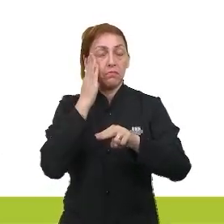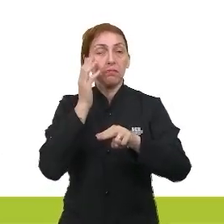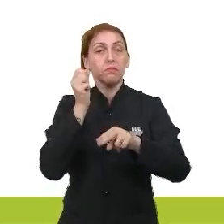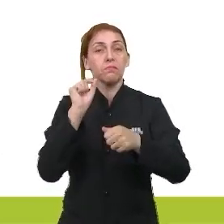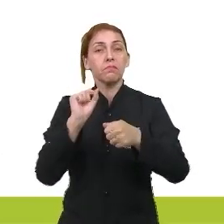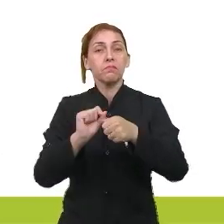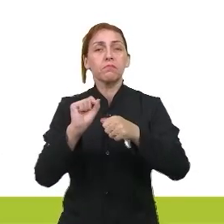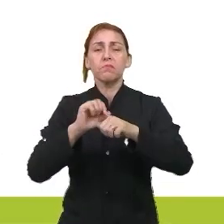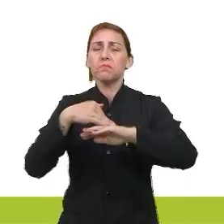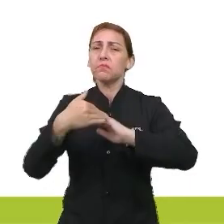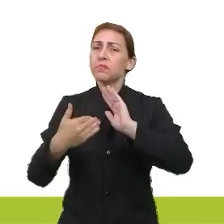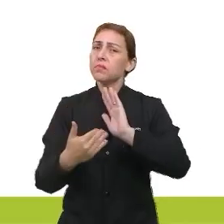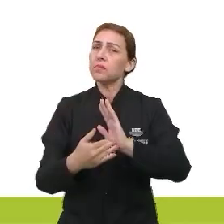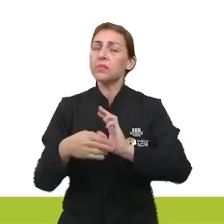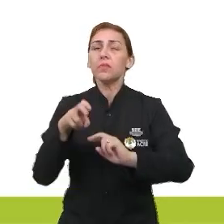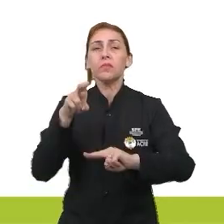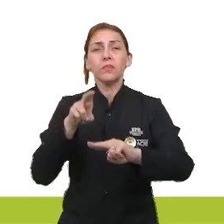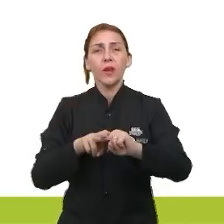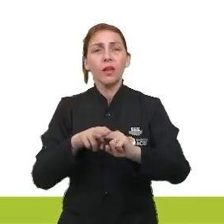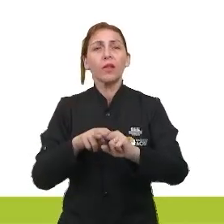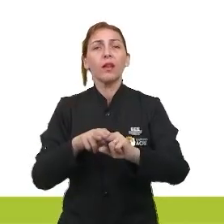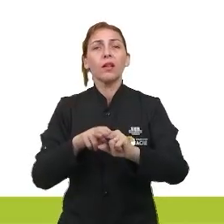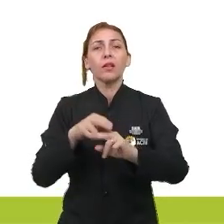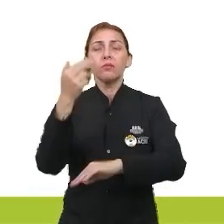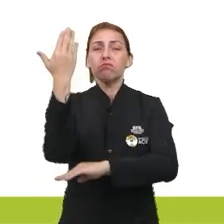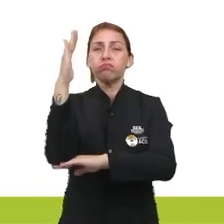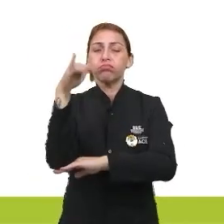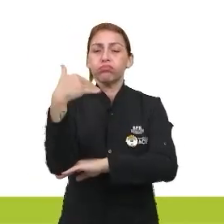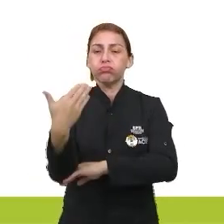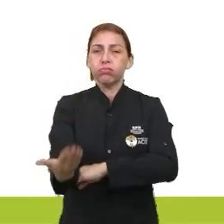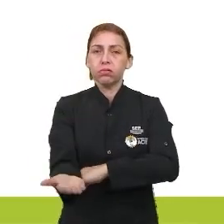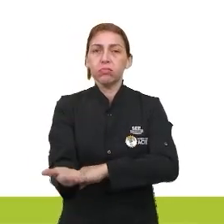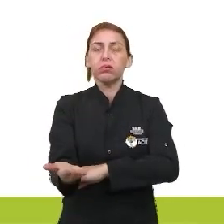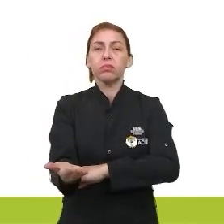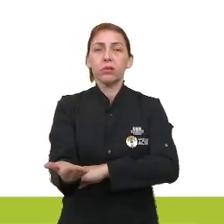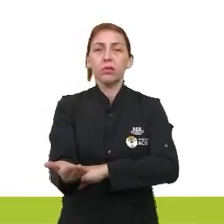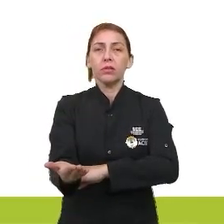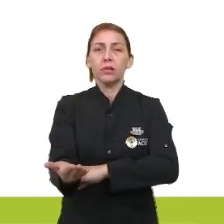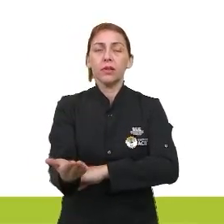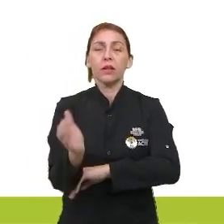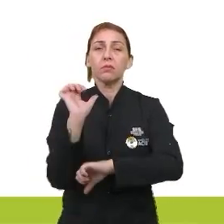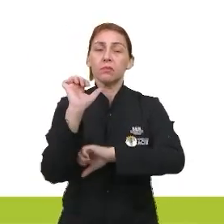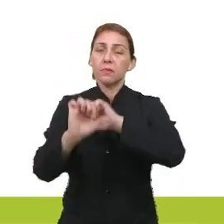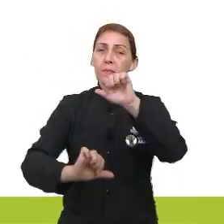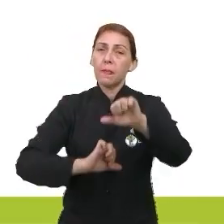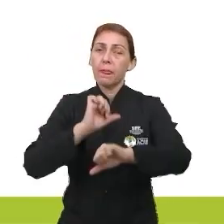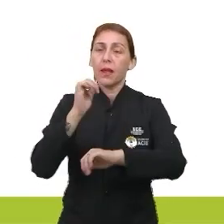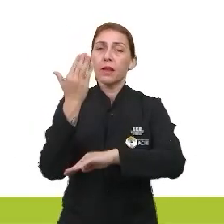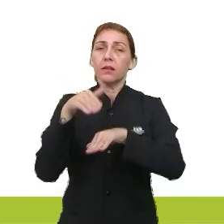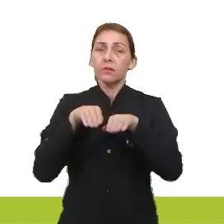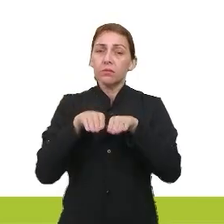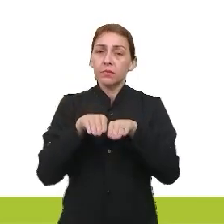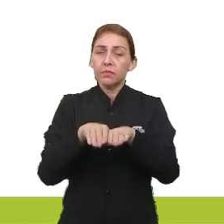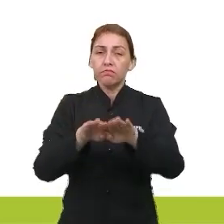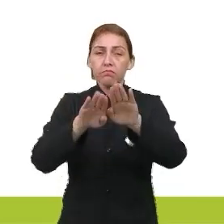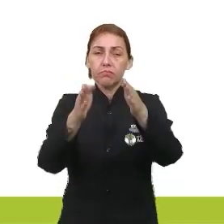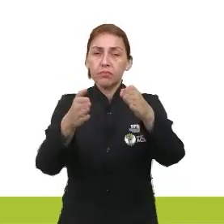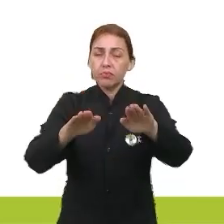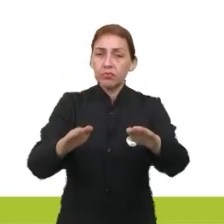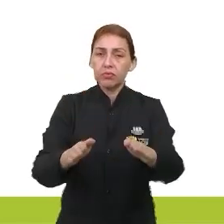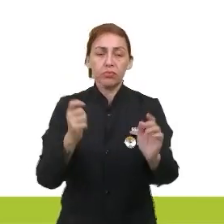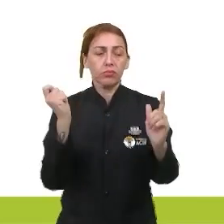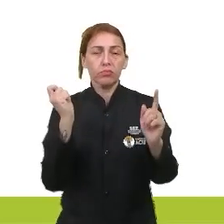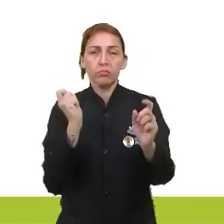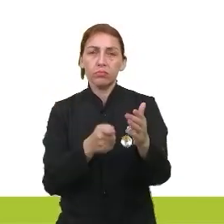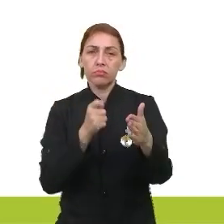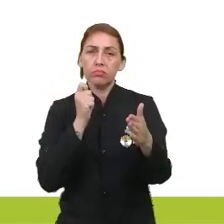cadeira todinha. Ele vai, tira a madeira da floresta, ele transforma a madeira, molda,